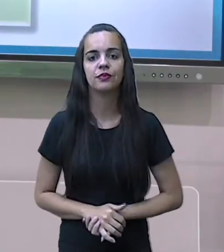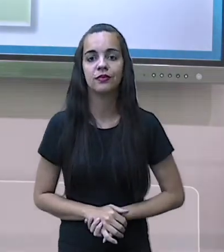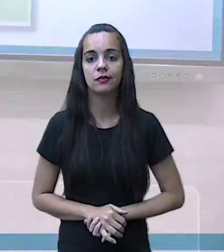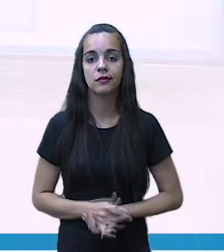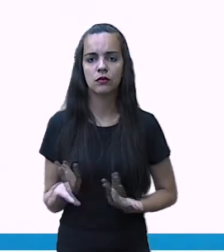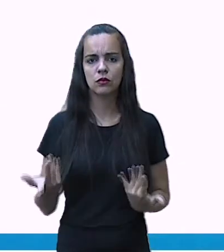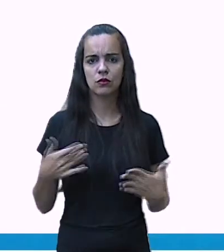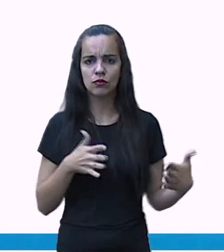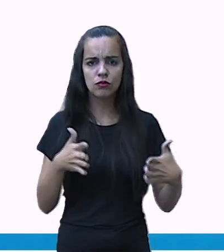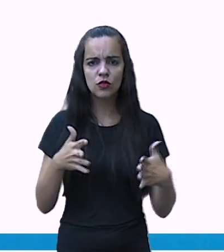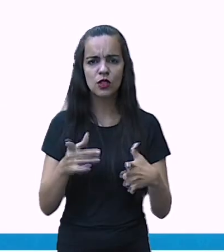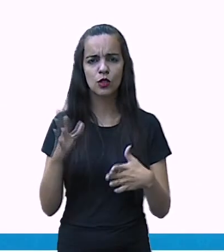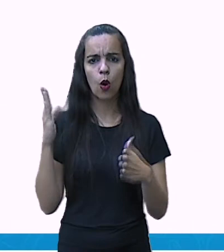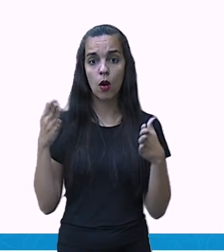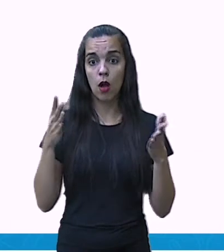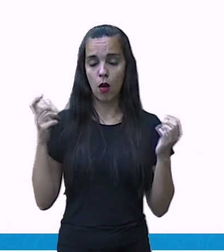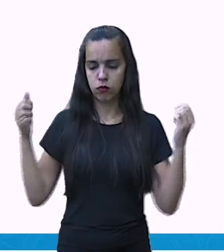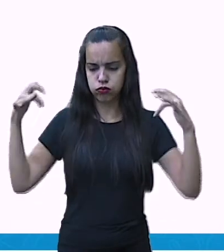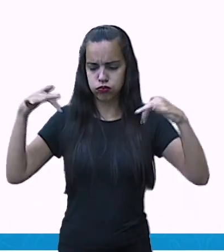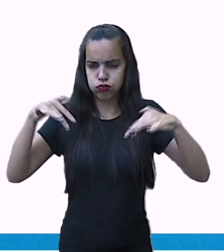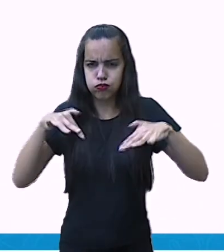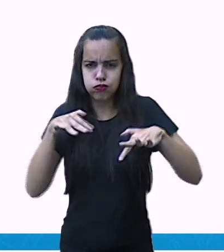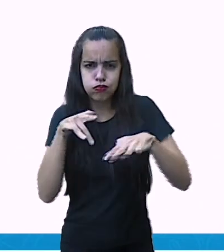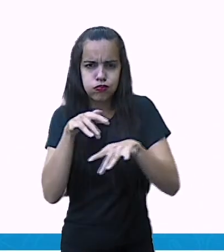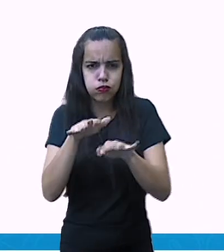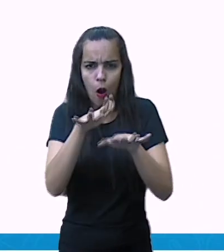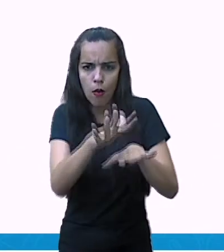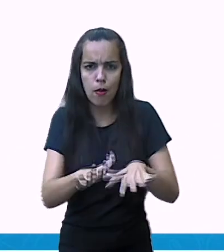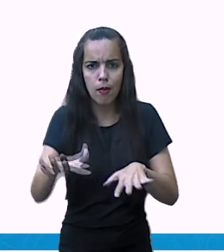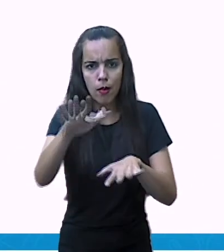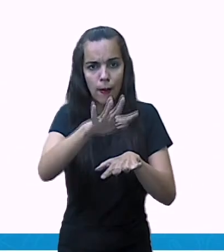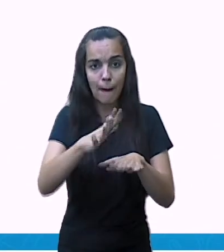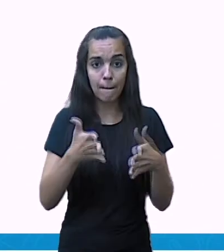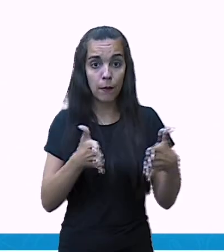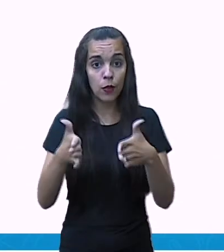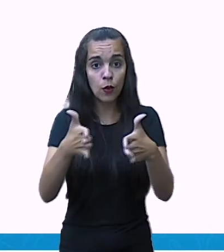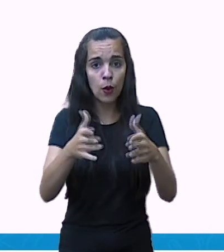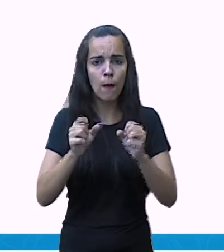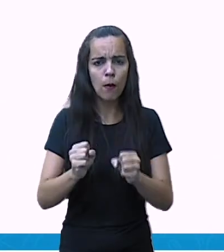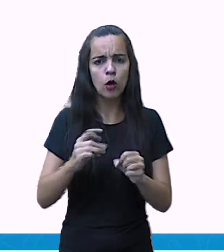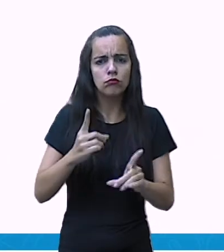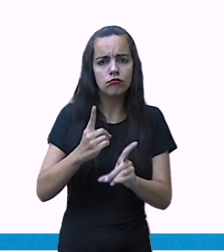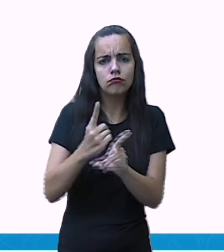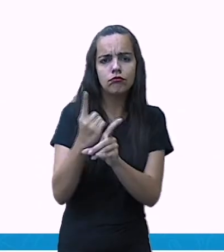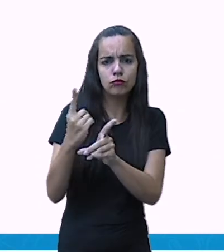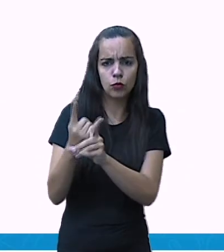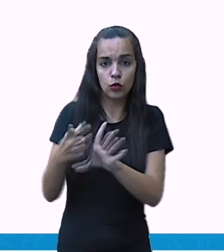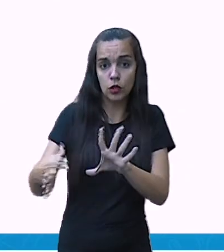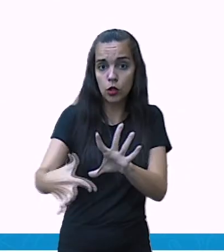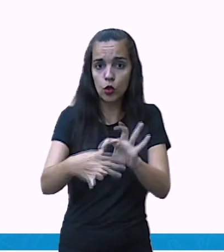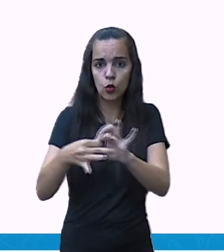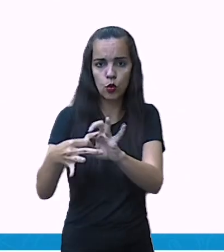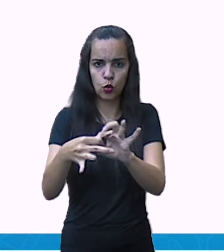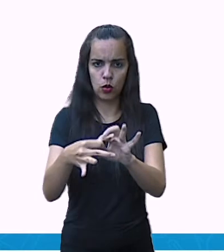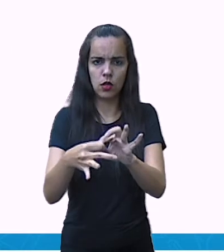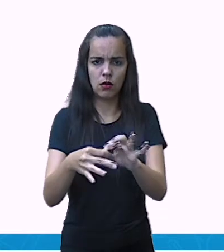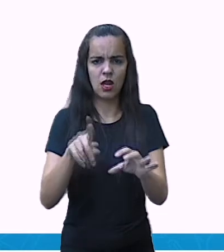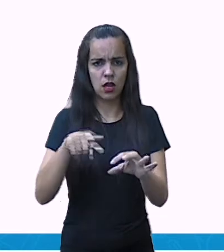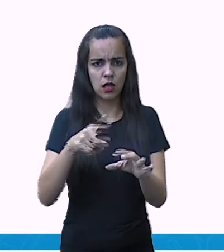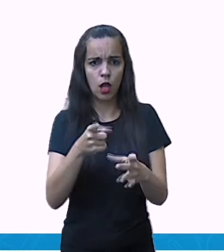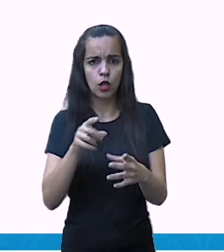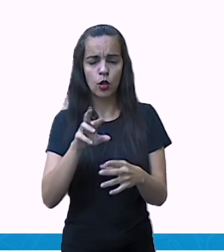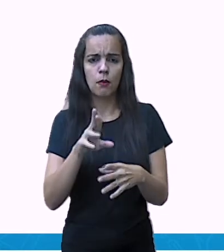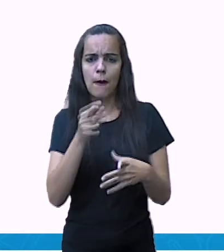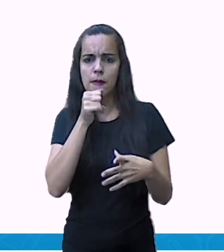No curso, em direção à foz, os rios podem se encontrar e se unir. Nesse caso, o